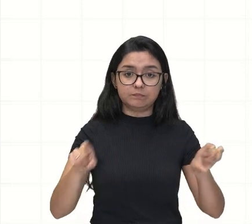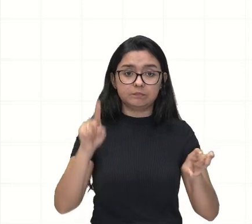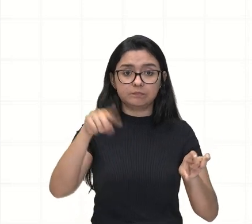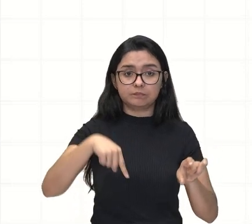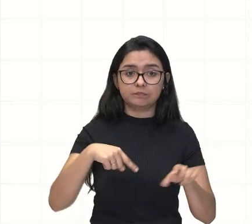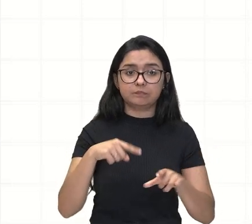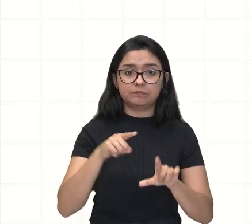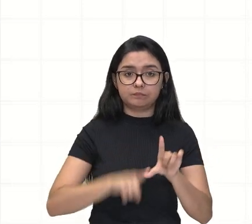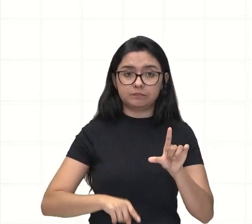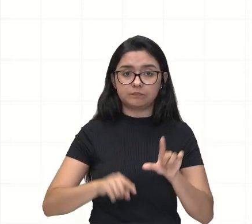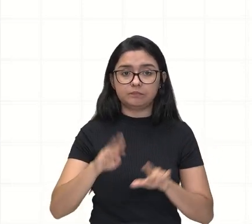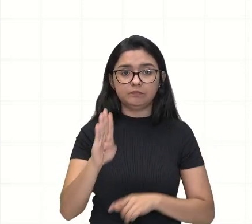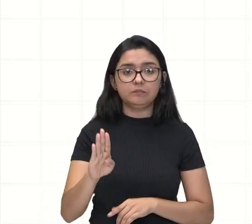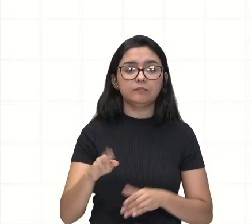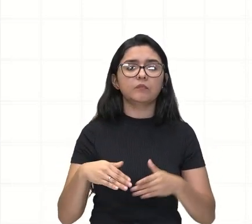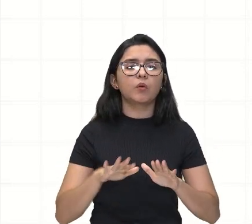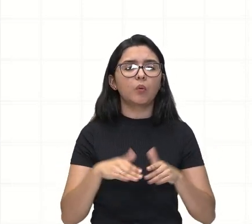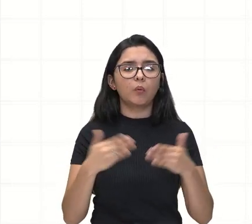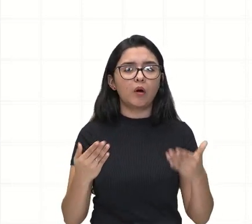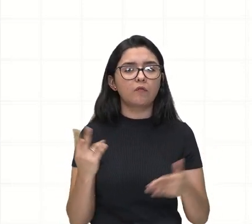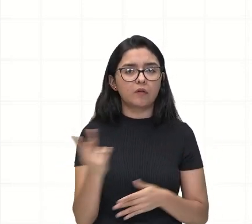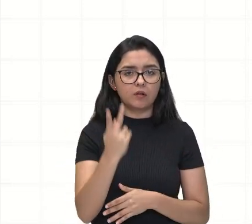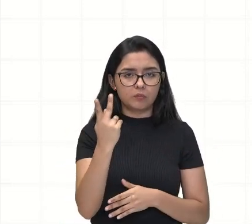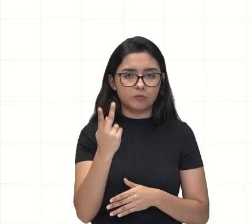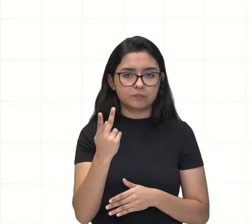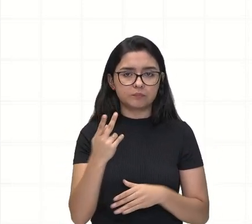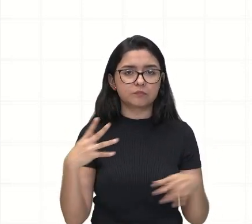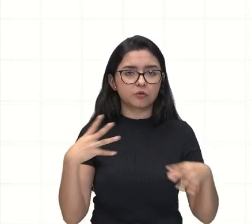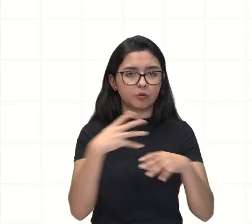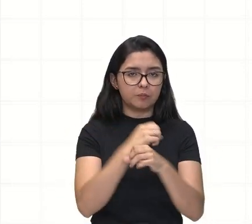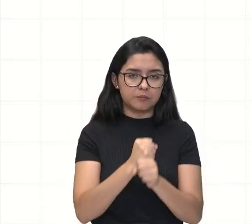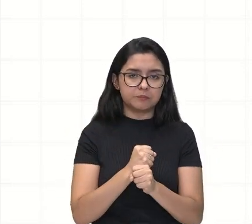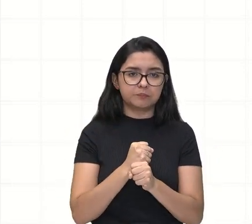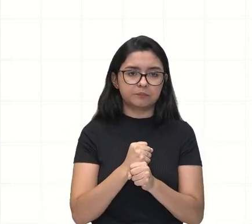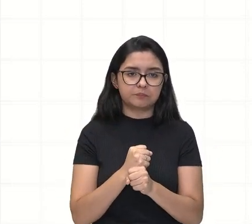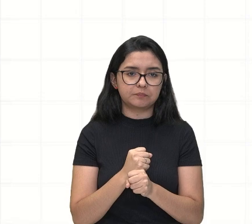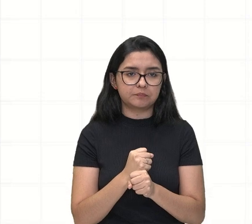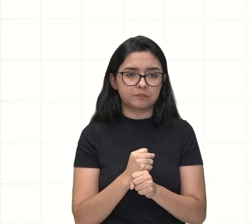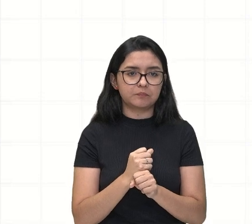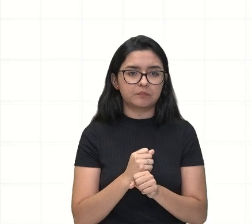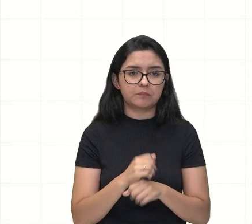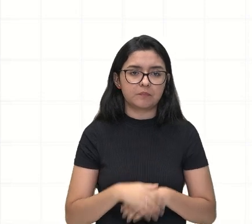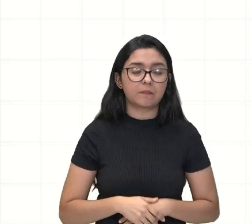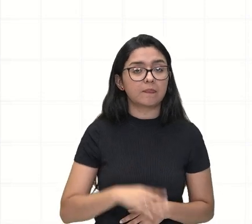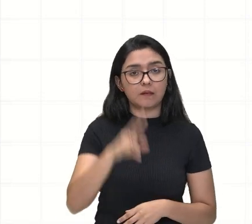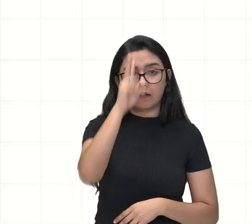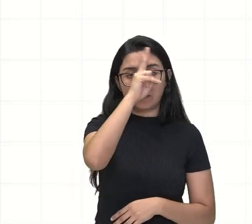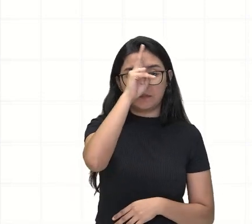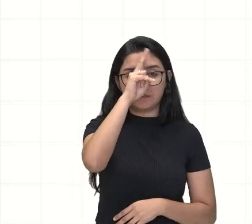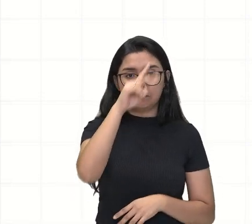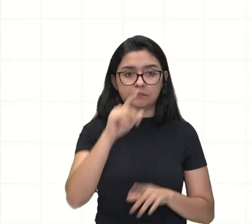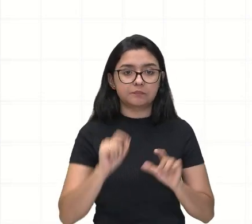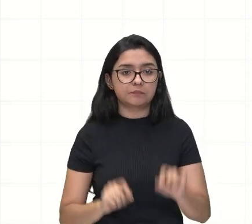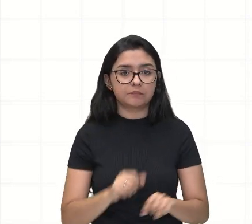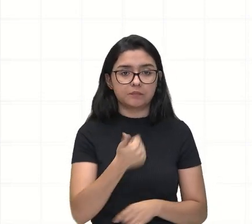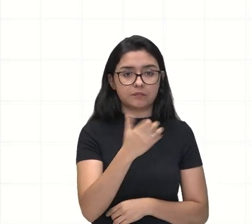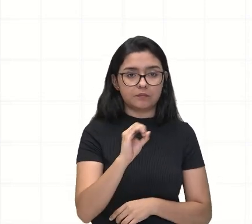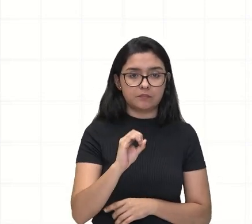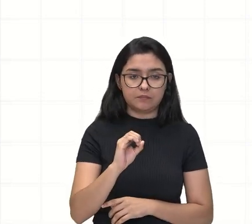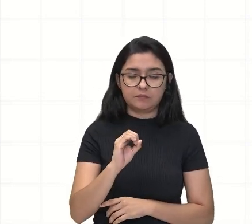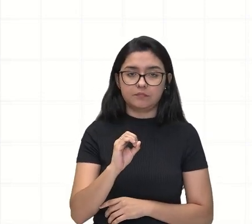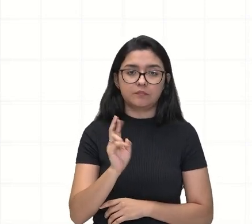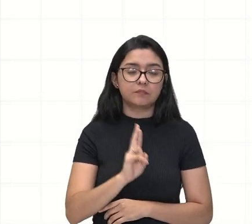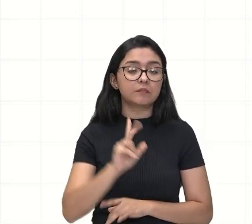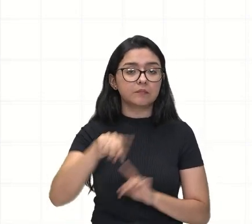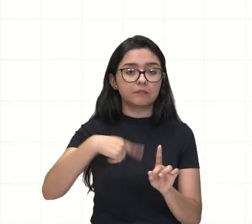ó. Quanto eles ficaram no final. Beleza? Lembrando que a expressão é R$10